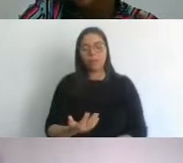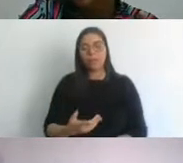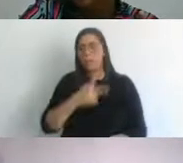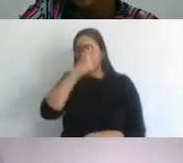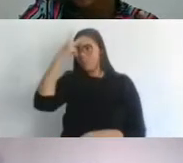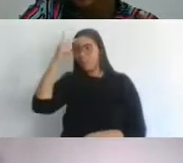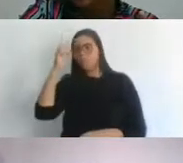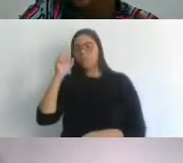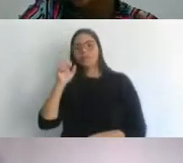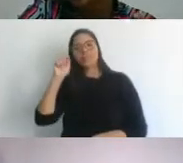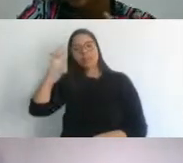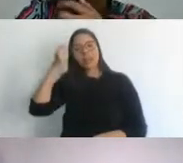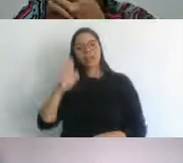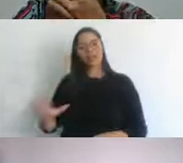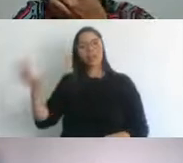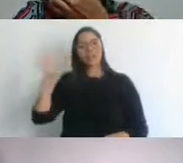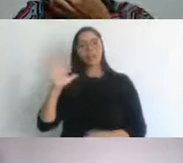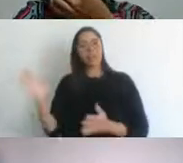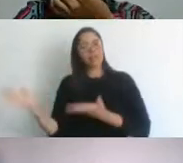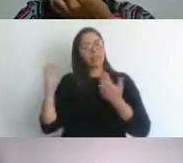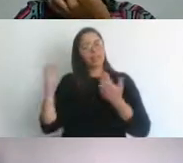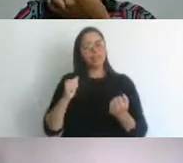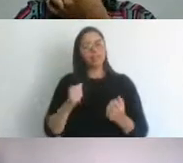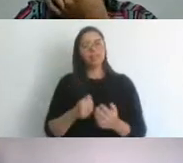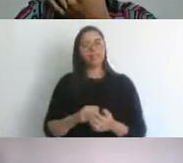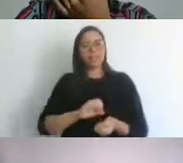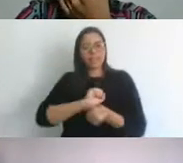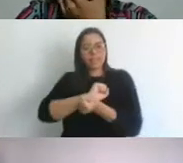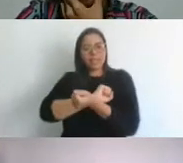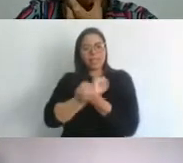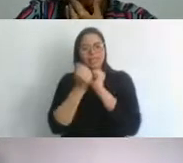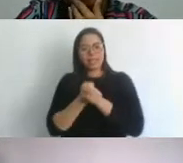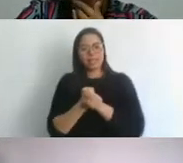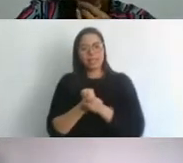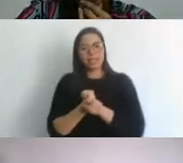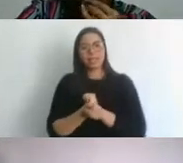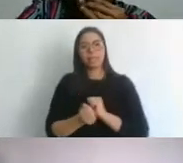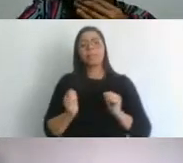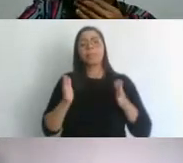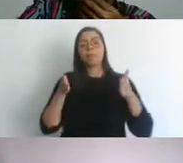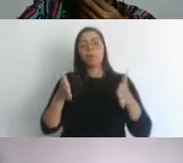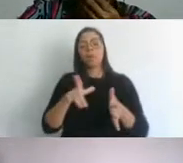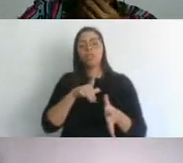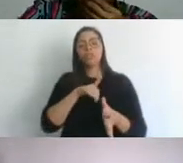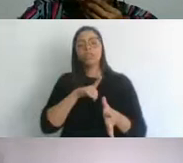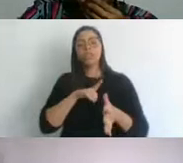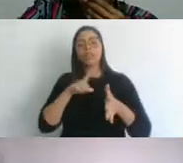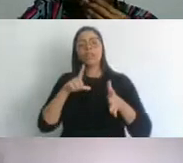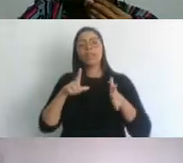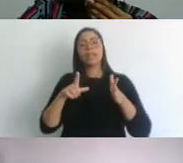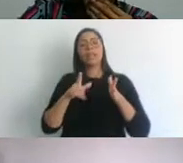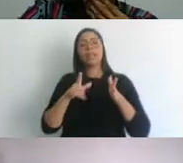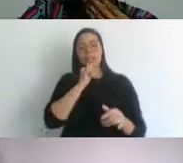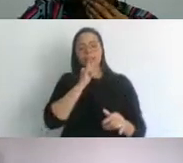trazidas para serem escravizados e é que eu trouxe alguns alguns exemplos alguns livros